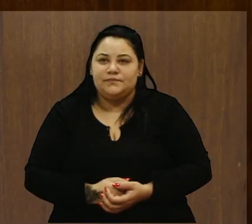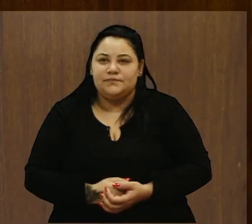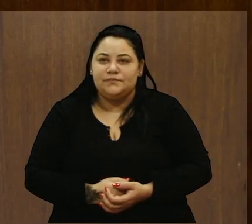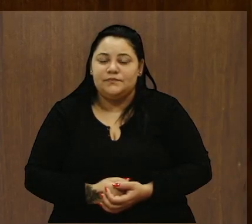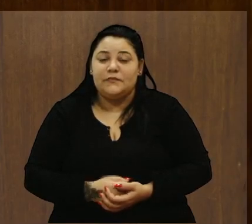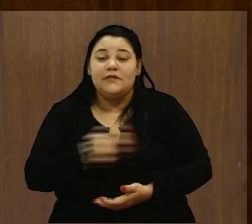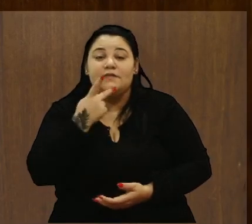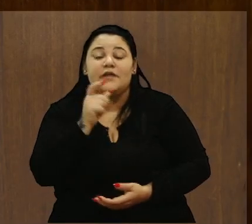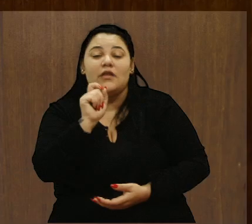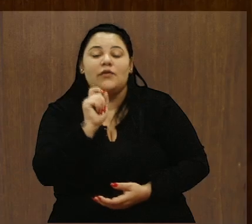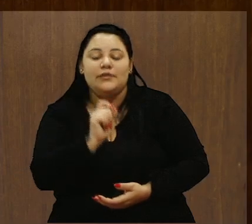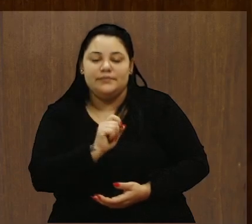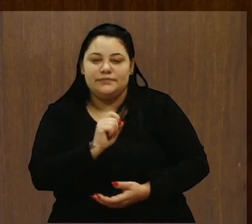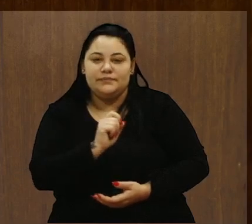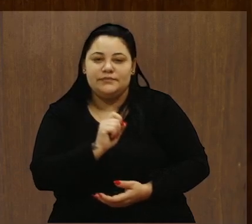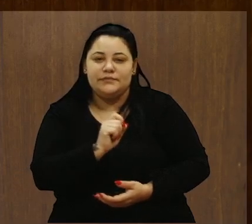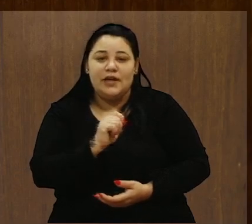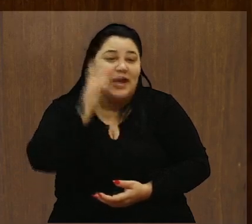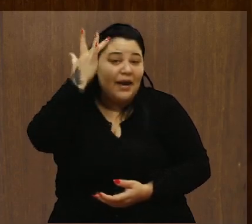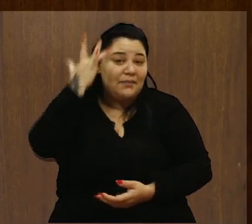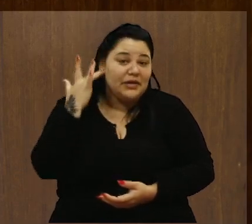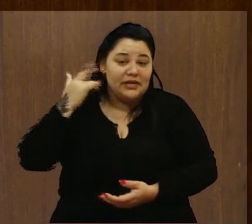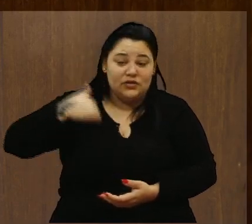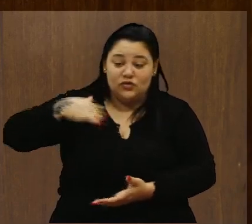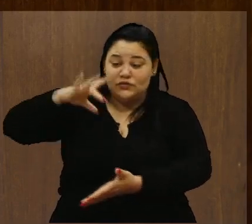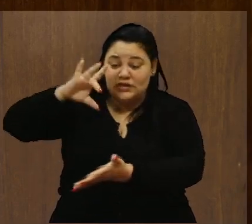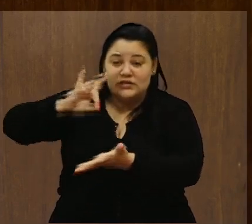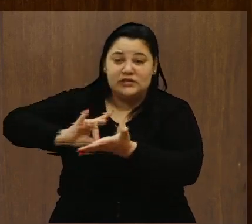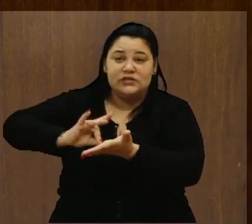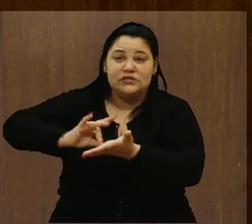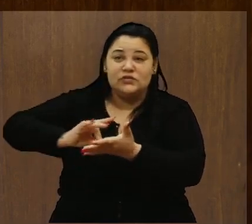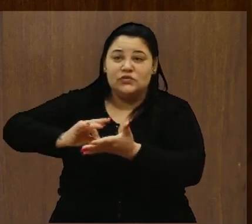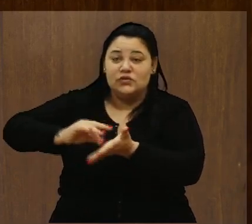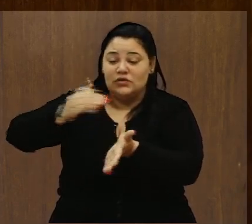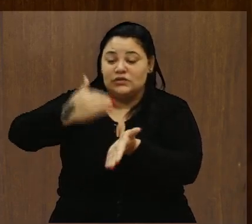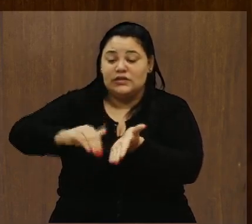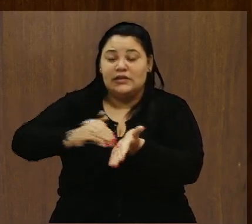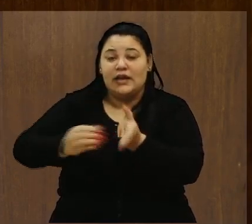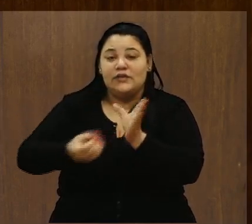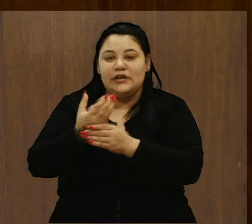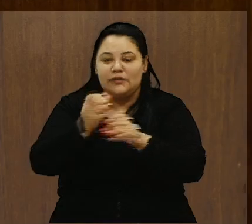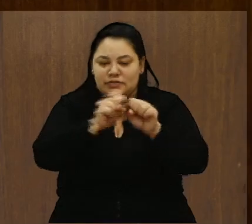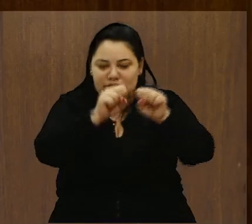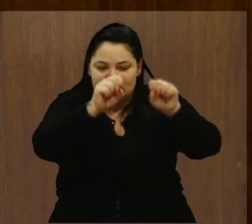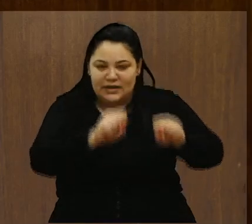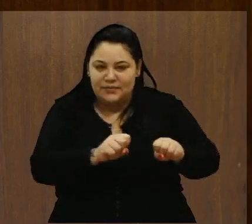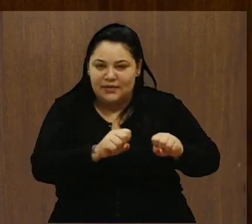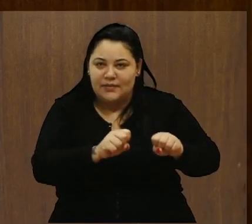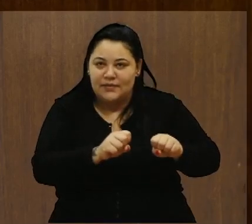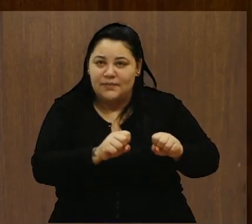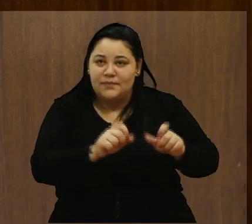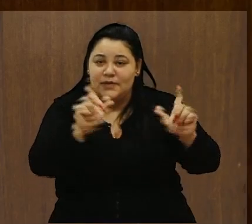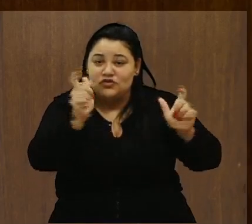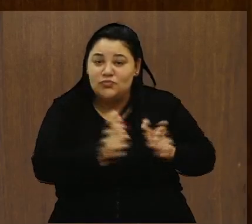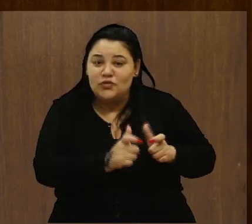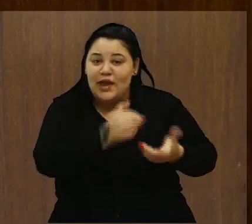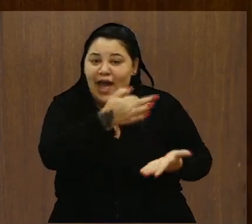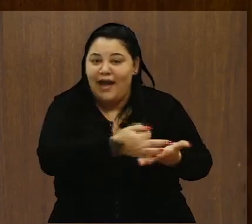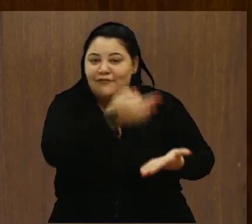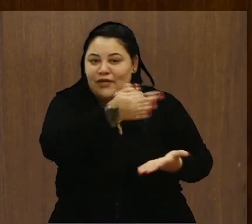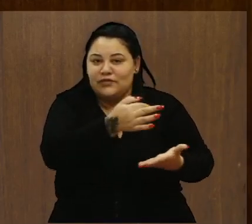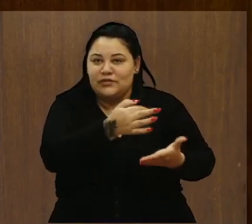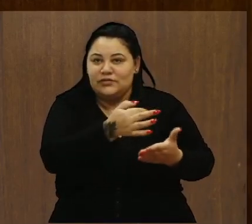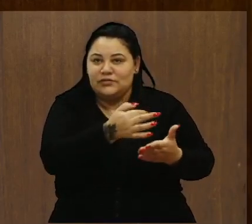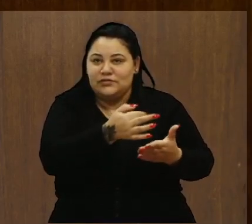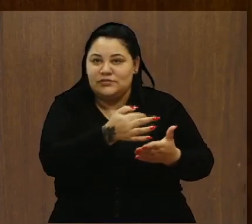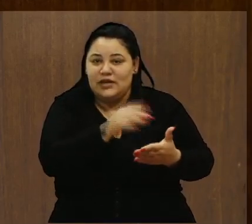o seguinte: e a partir de amanhã eu estou determinando que o secretário crie um sistema para reduzir o absenteísmo. Essa ia ser a posição